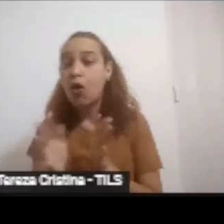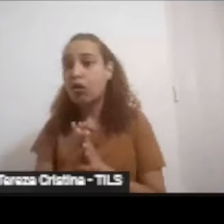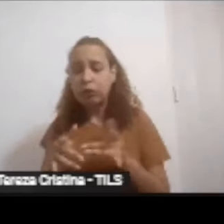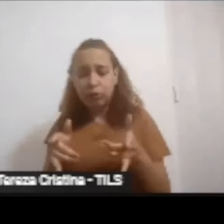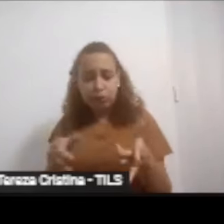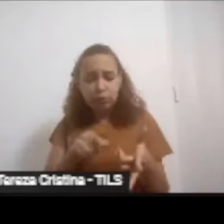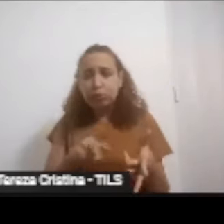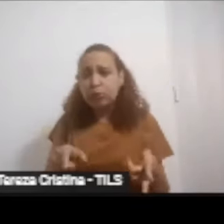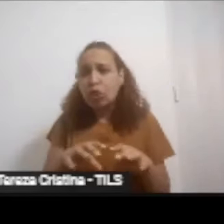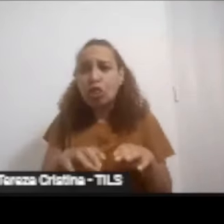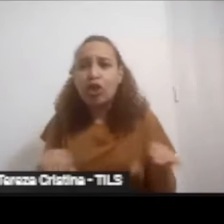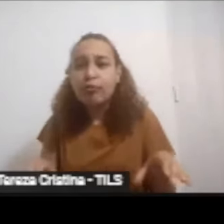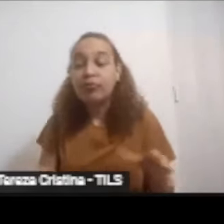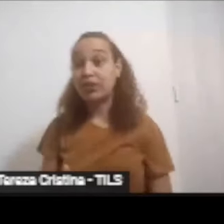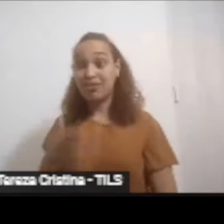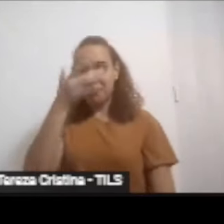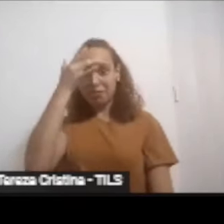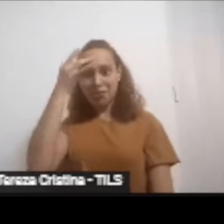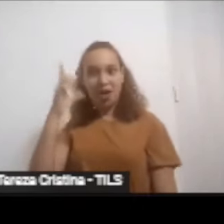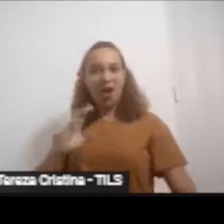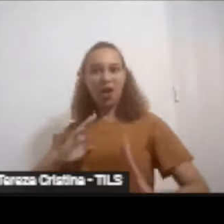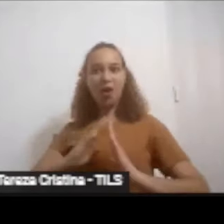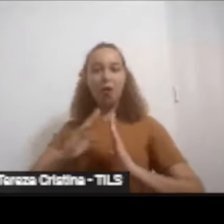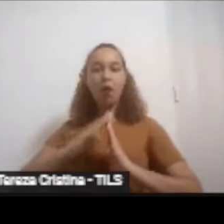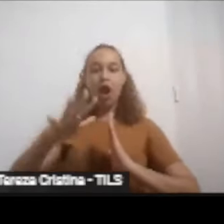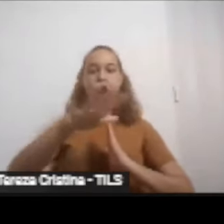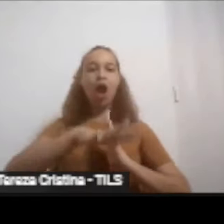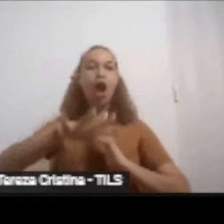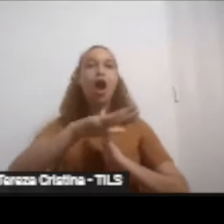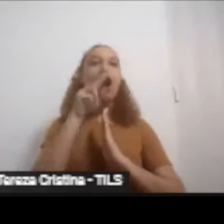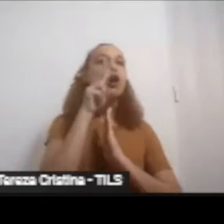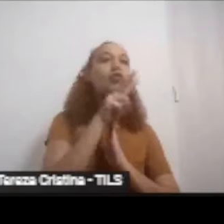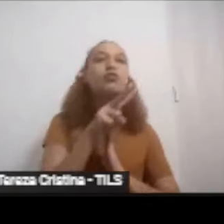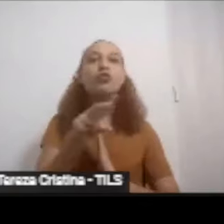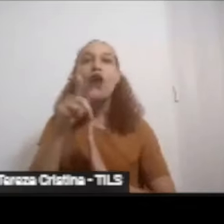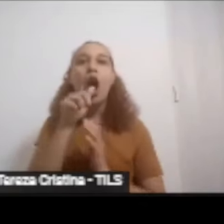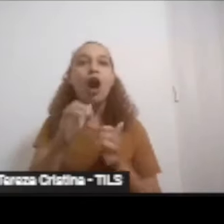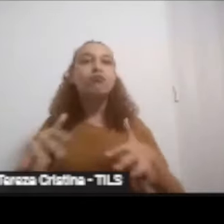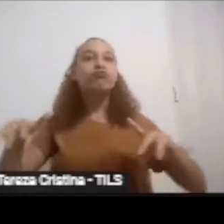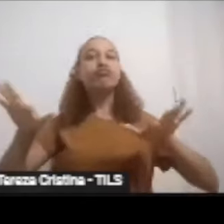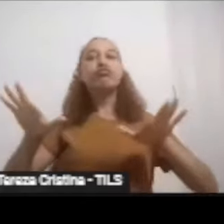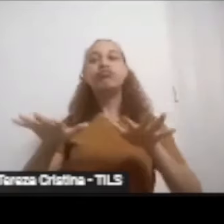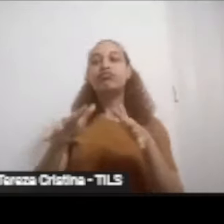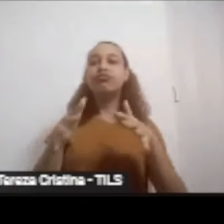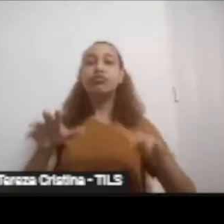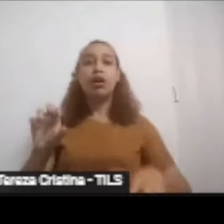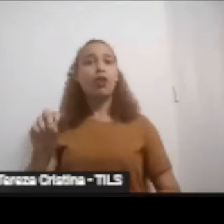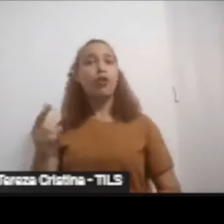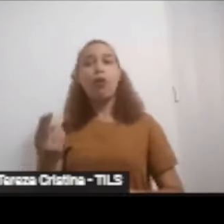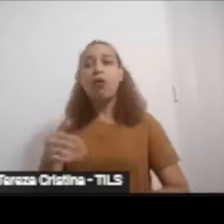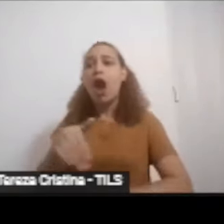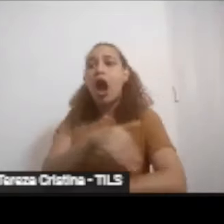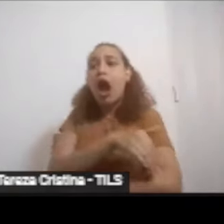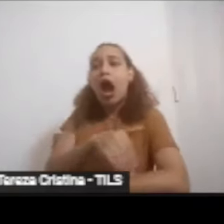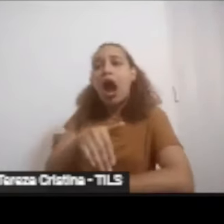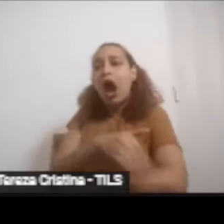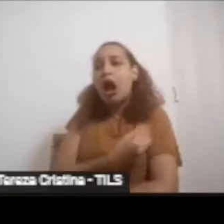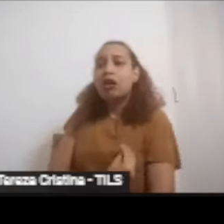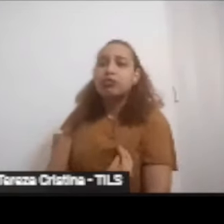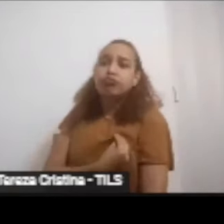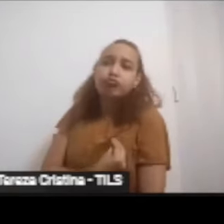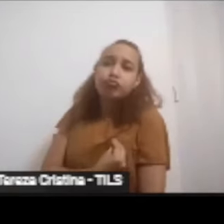varanda para ver o mar. Tem gente que faz da rua o seu lar. Mas esta história